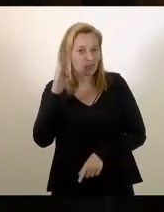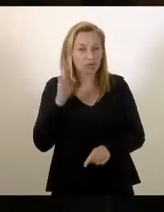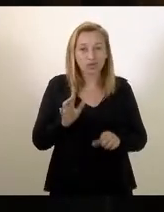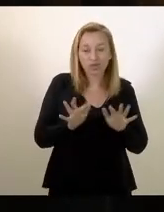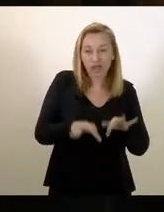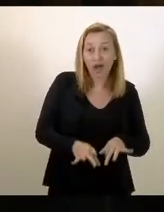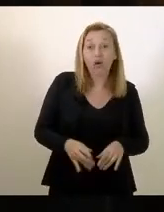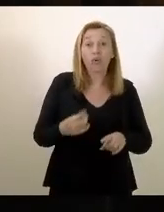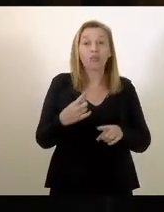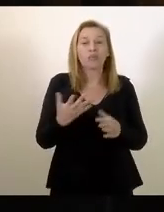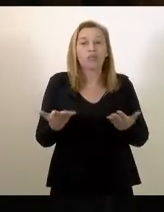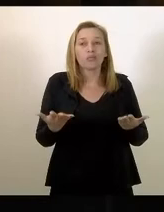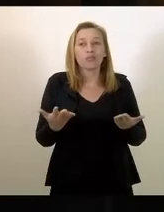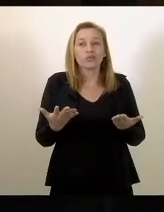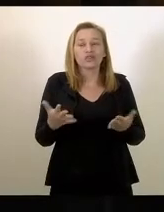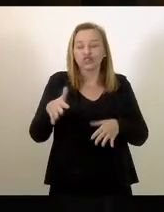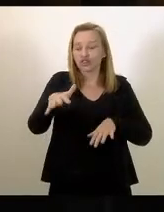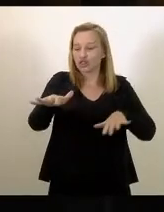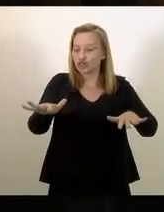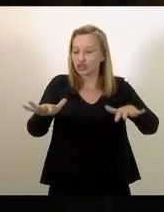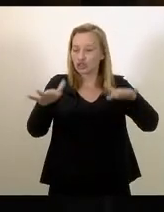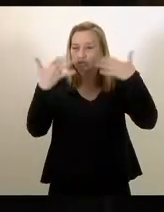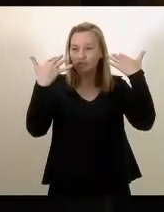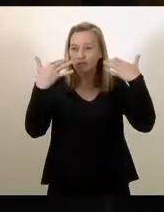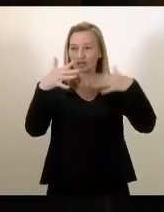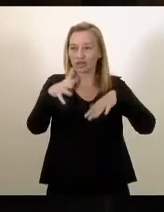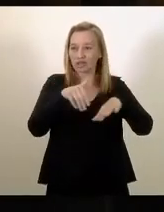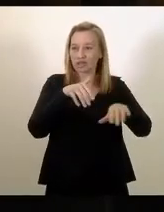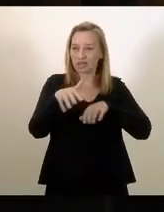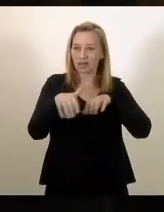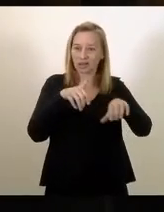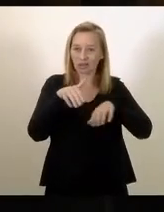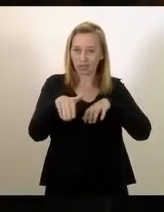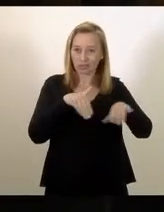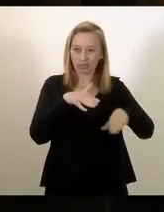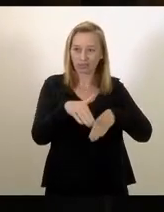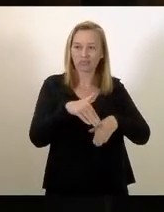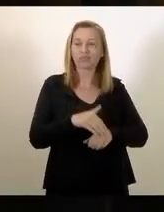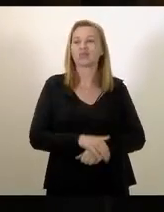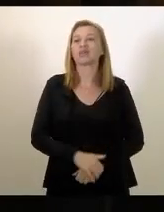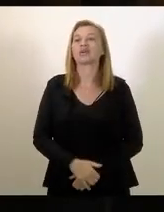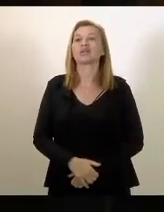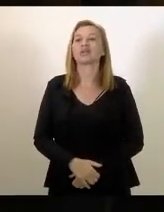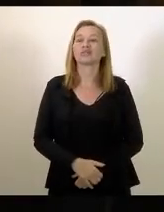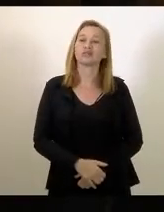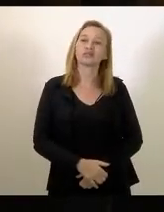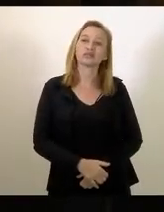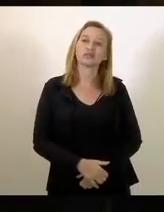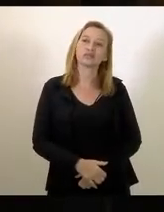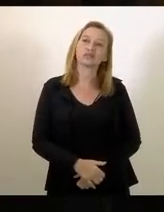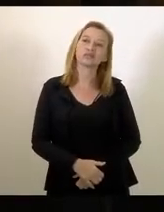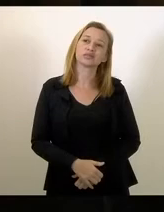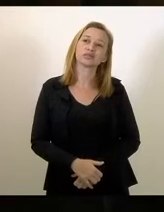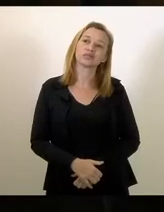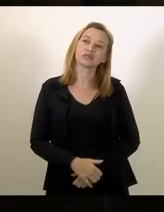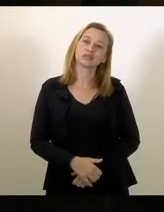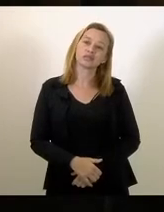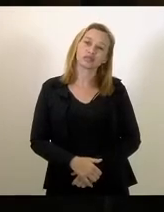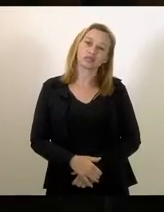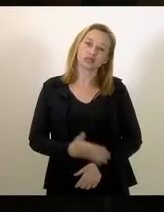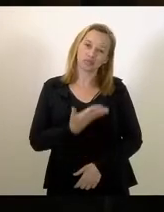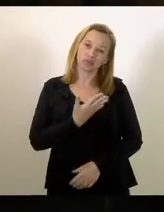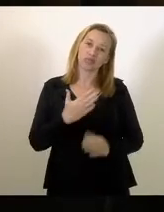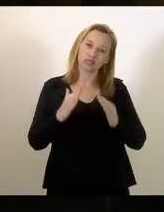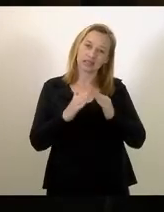até para chamar os meus pares desta casa e minhas pares desta